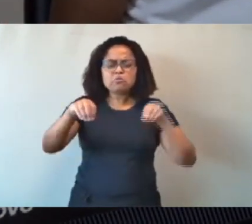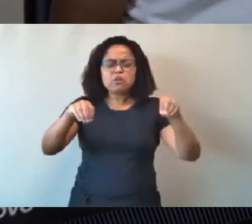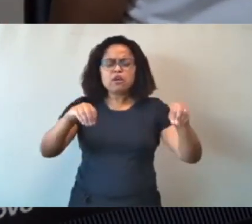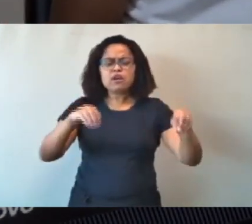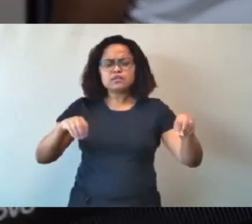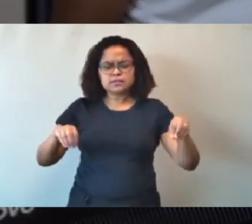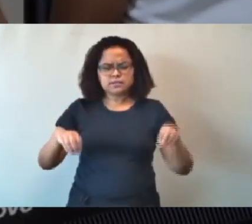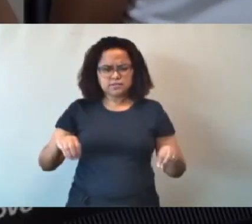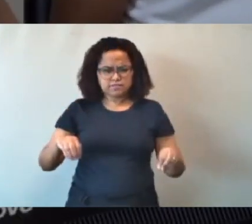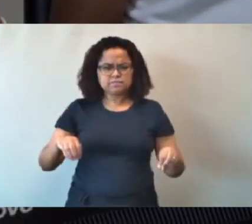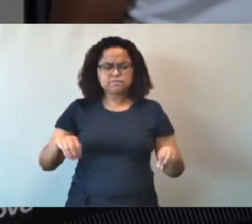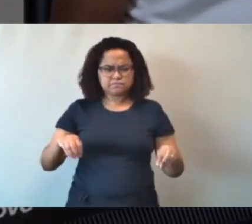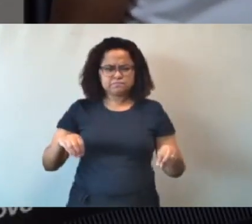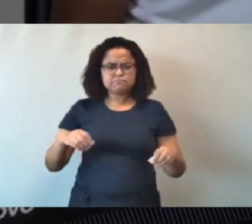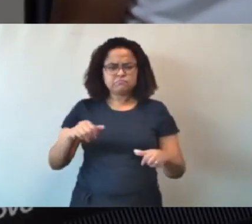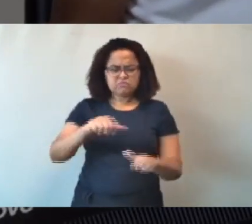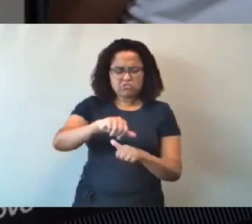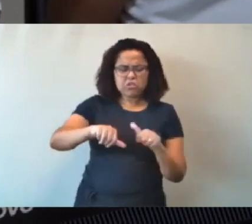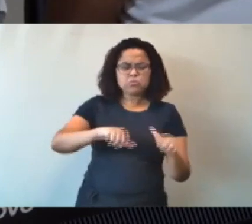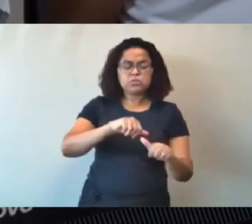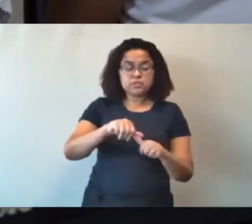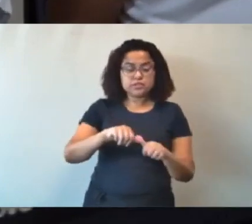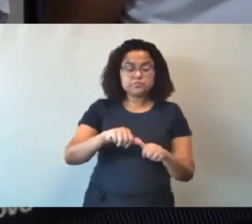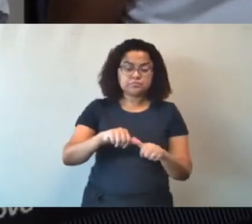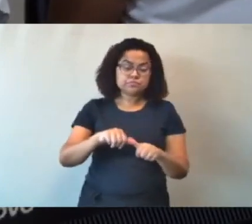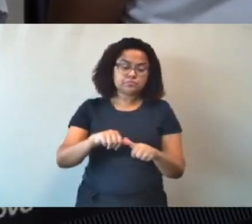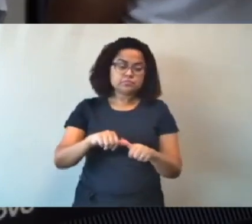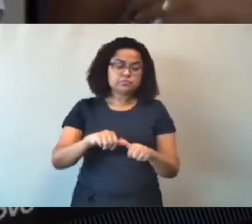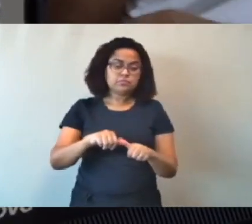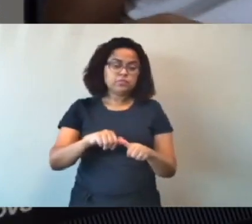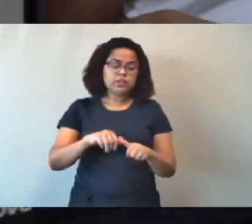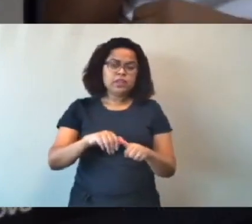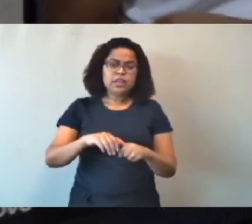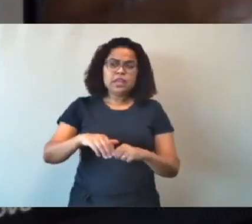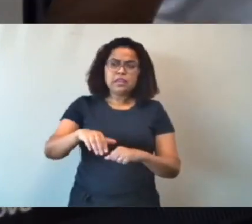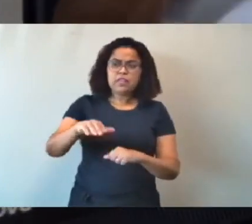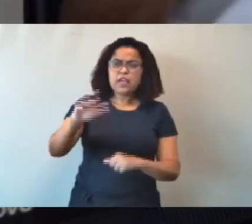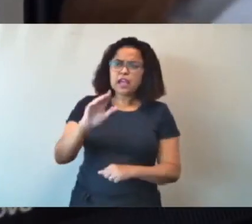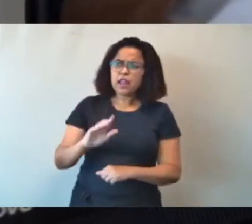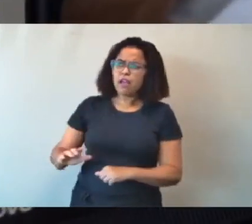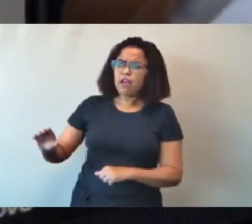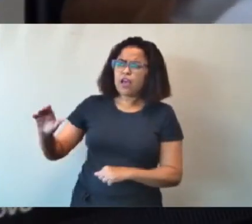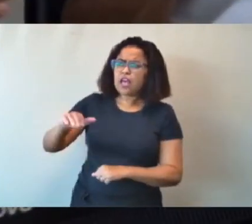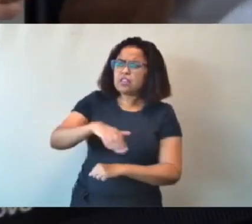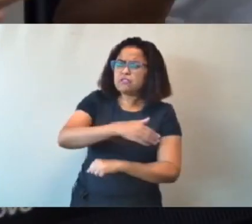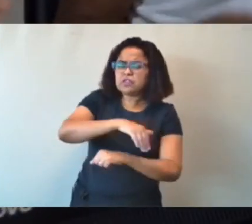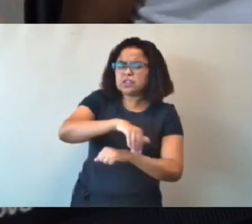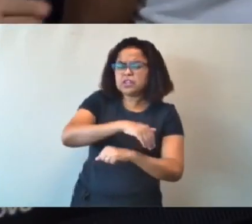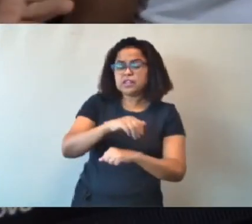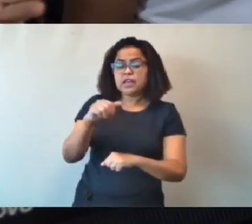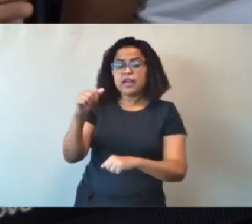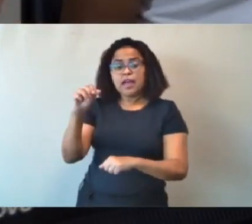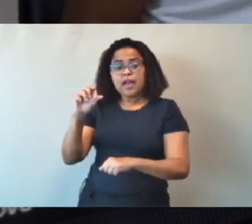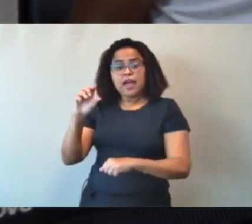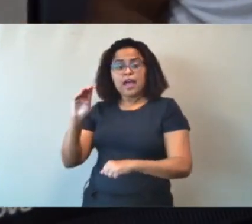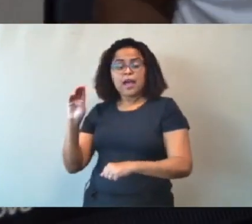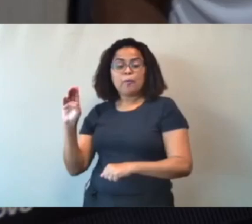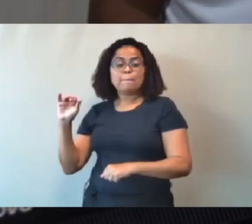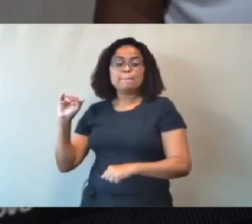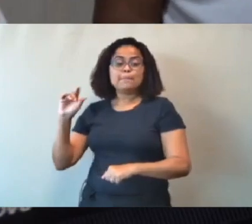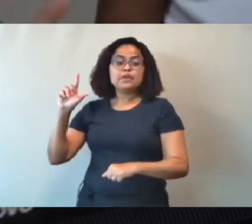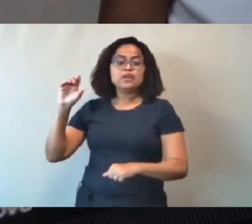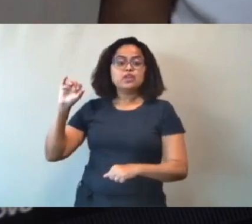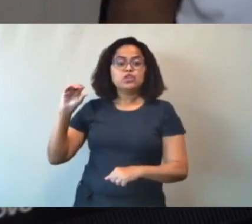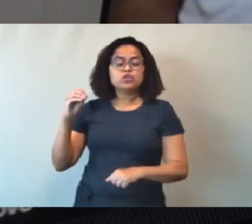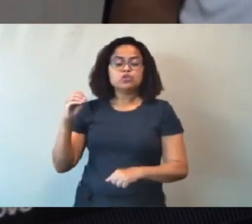os comerciantes ali da Avenida Abílio Machado, né, um pouco preocupados, que a prefeitura,